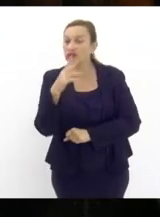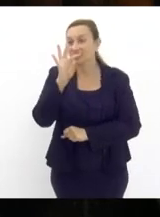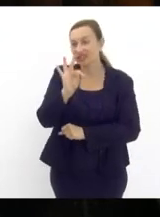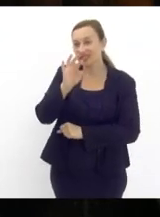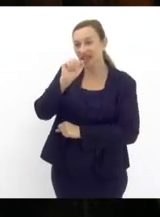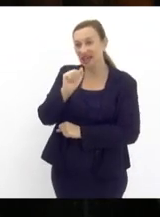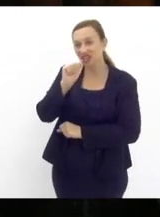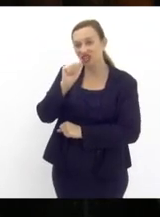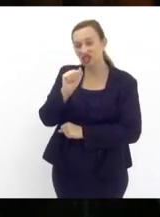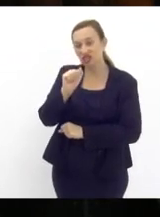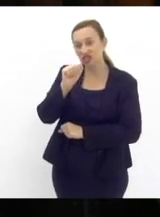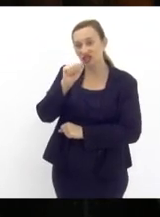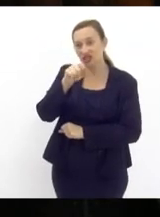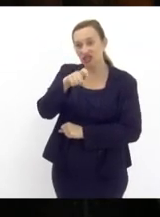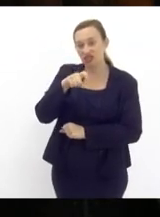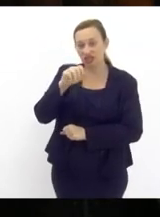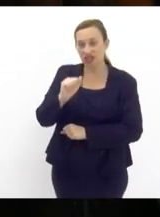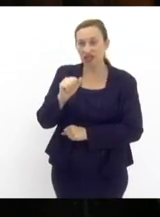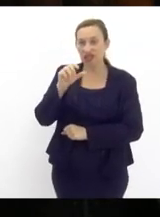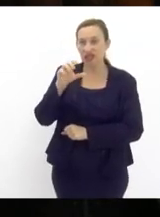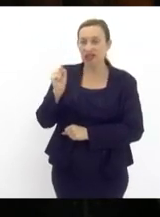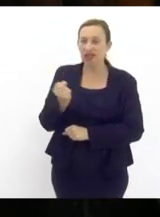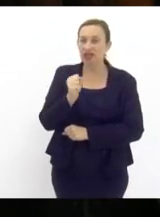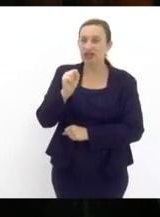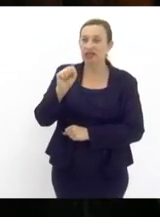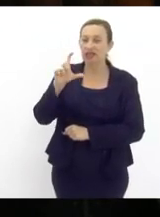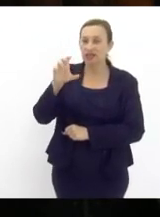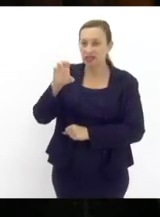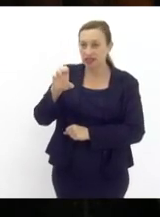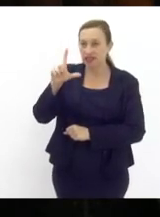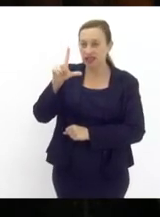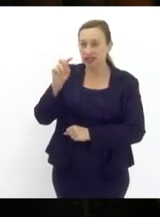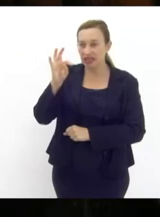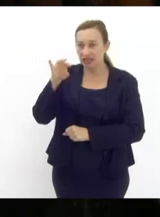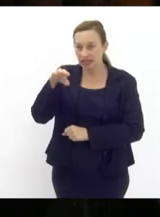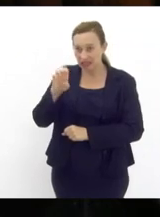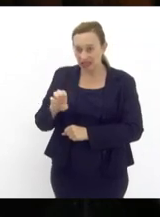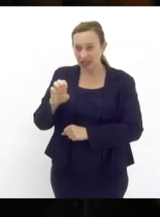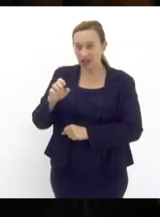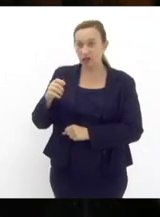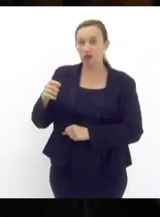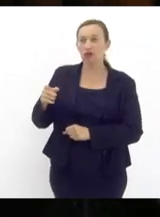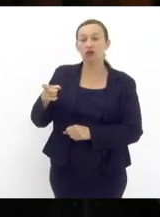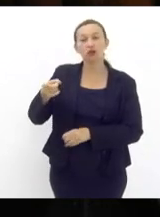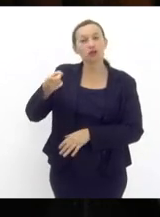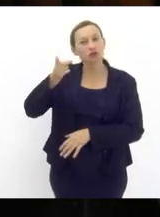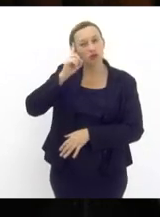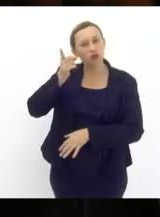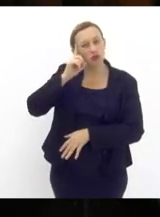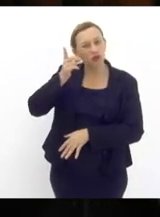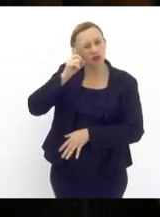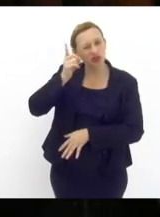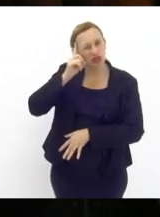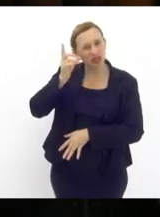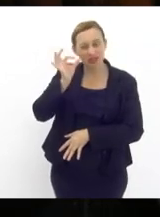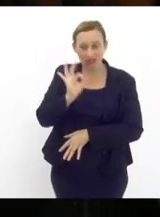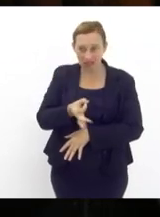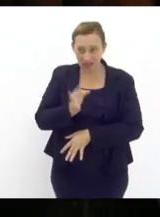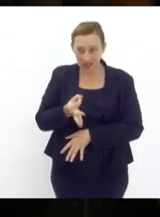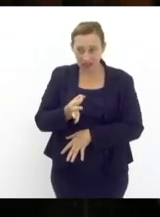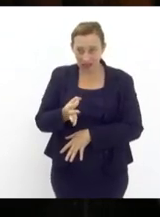Selic esta que o Lula todos os dias justo e corretamente